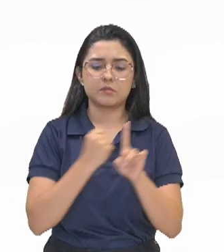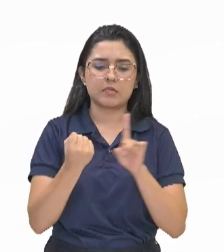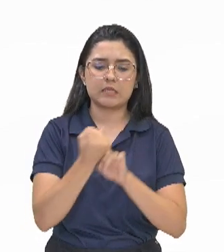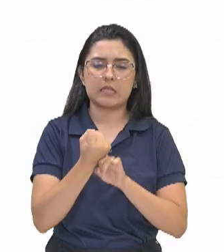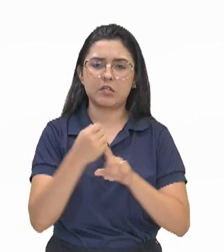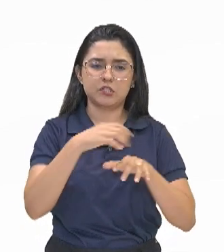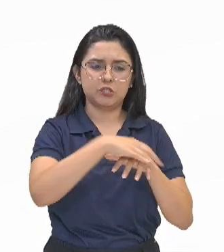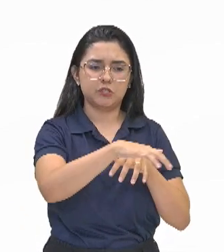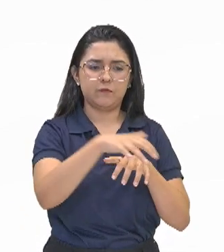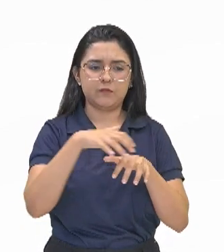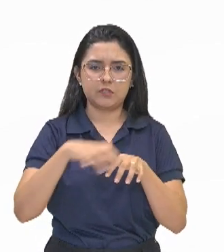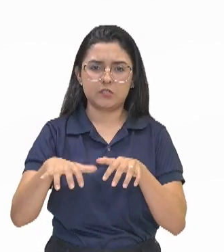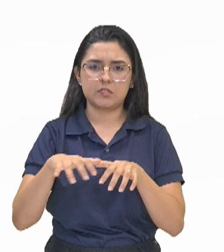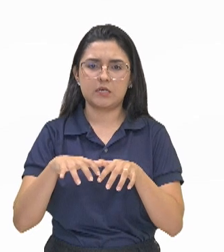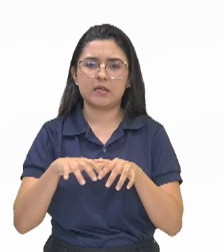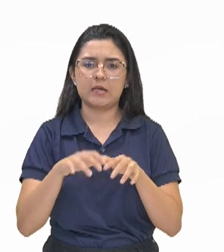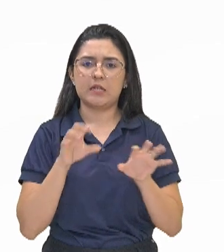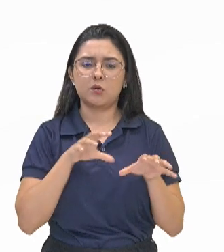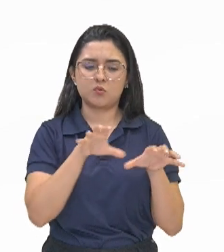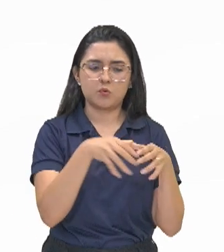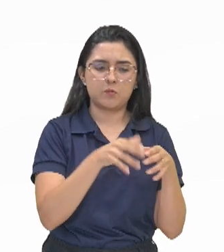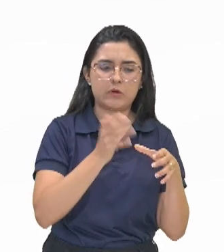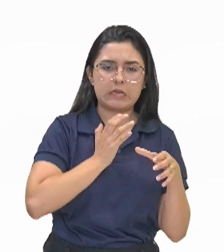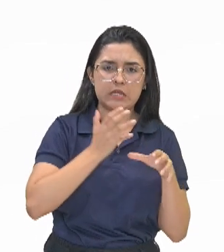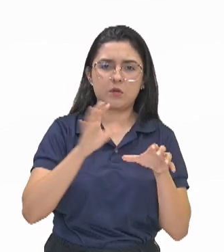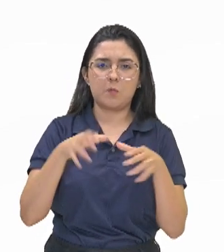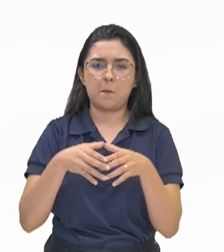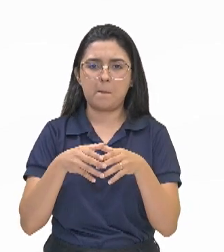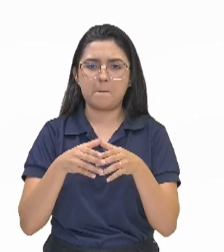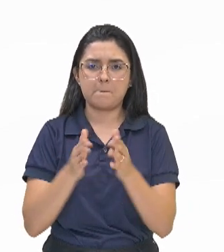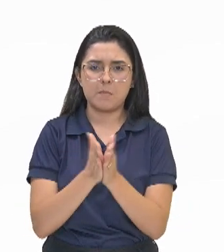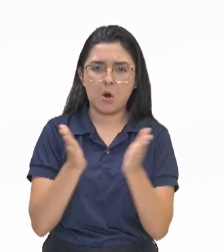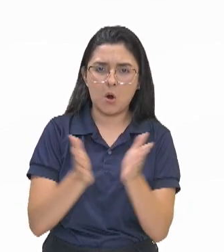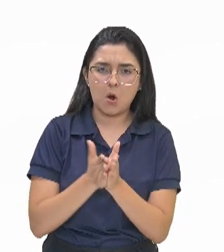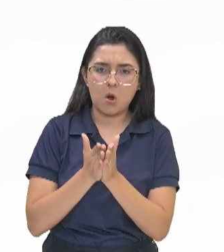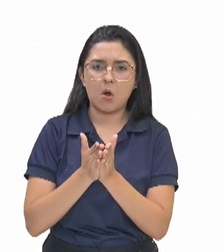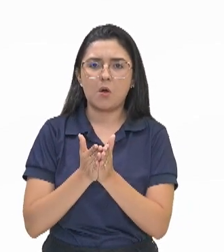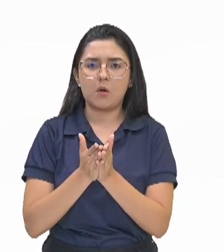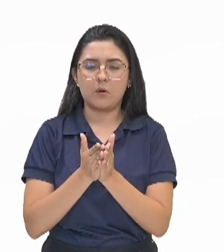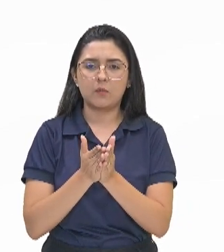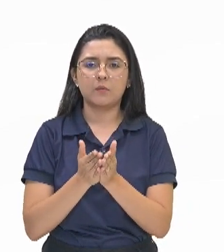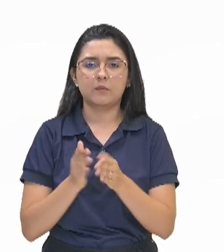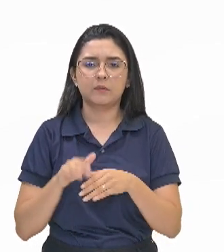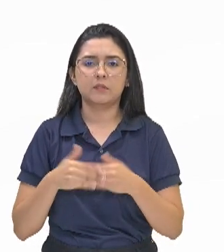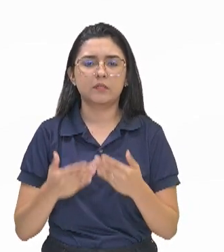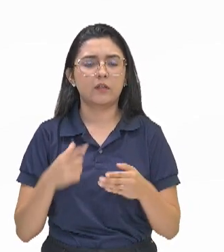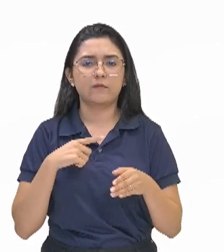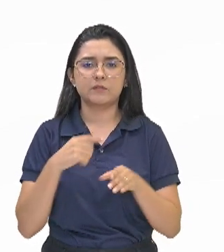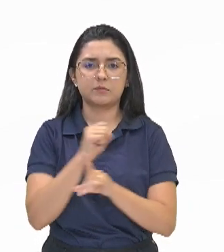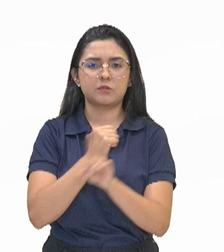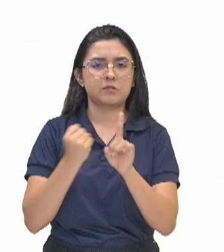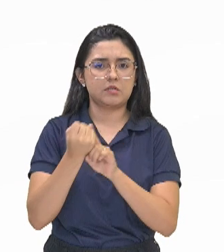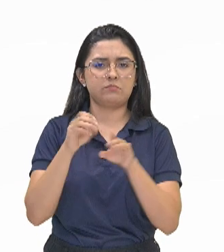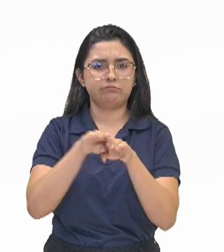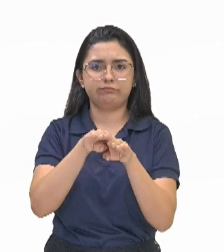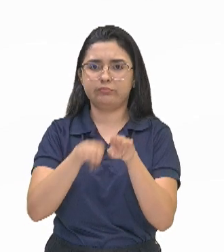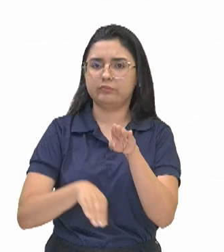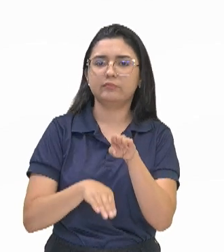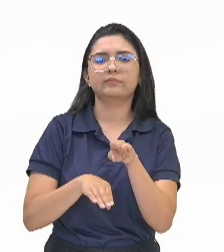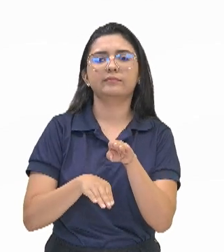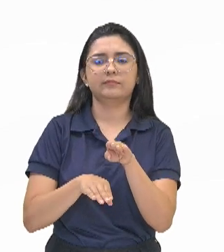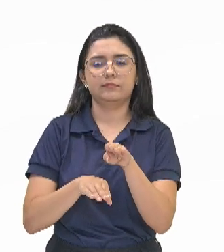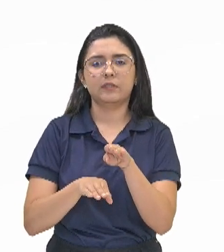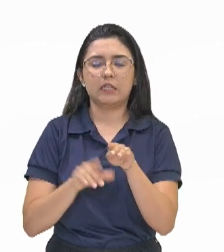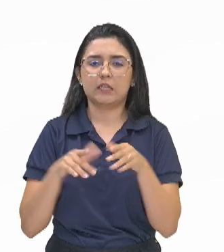ricos, pobres e miseráveis. Essa sociedade, ela vai ser uma sociedade desigual. Então também tinha esse